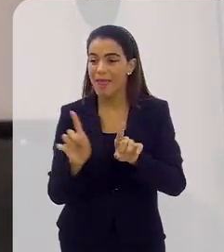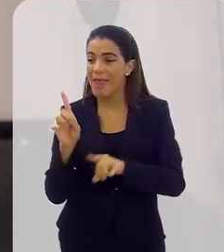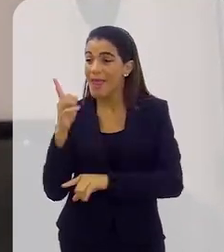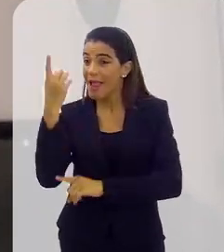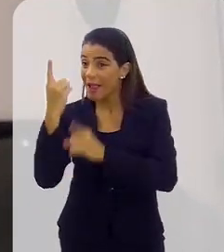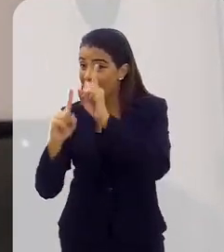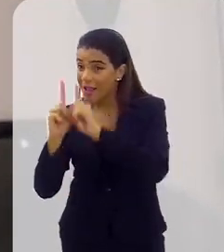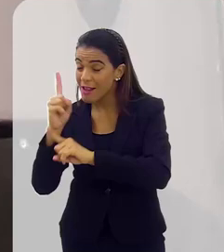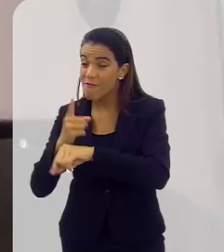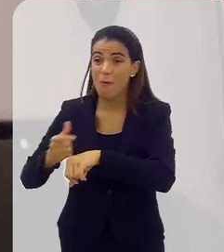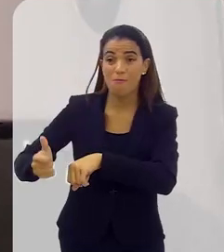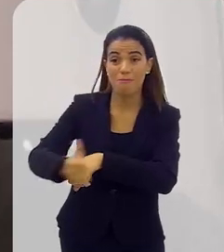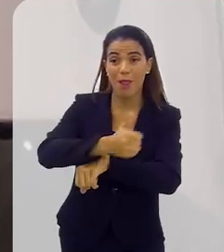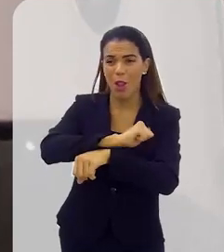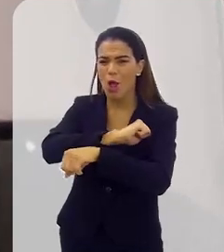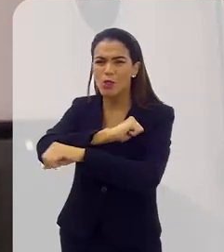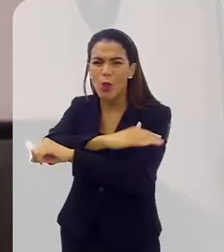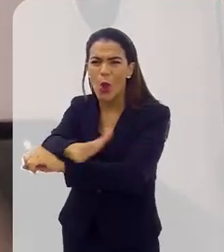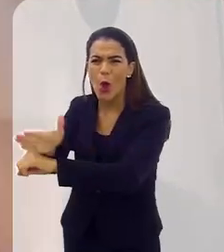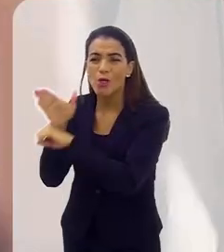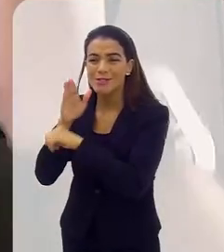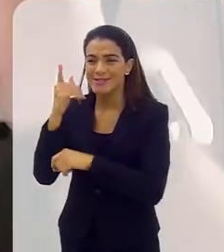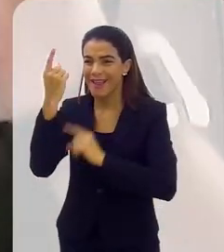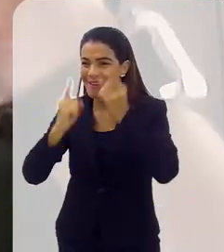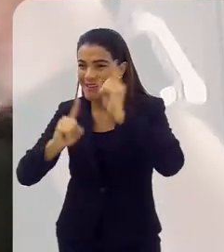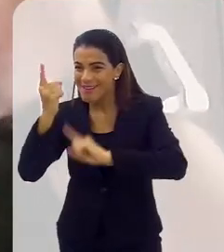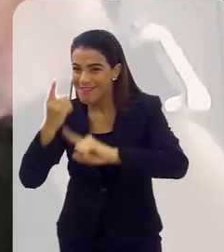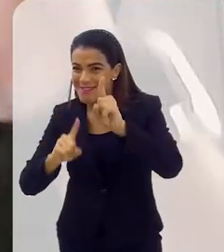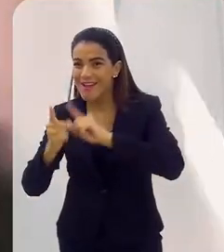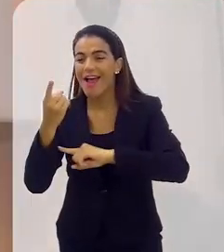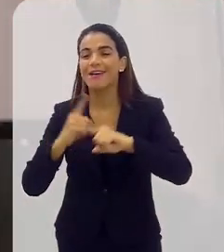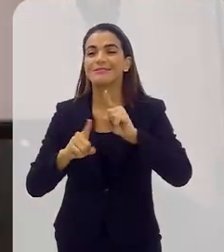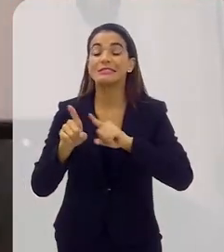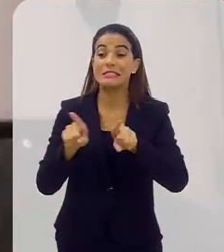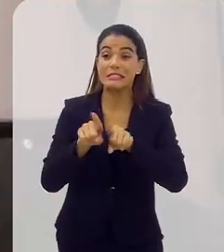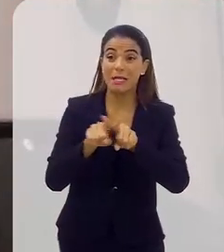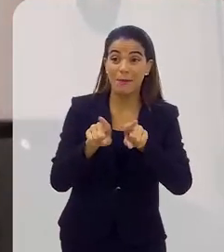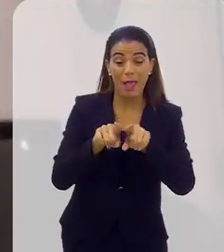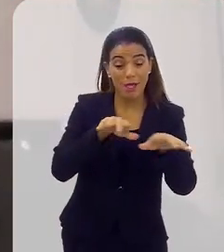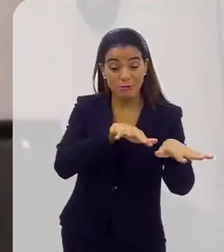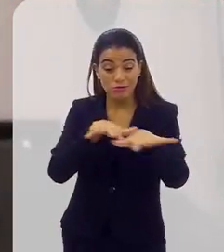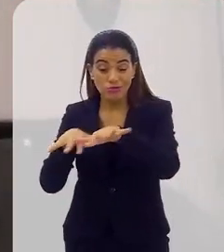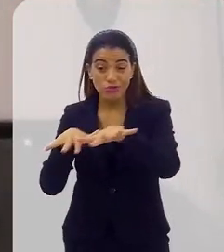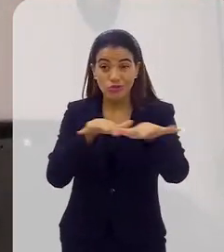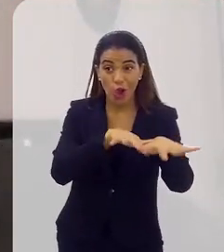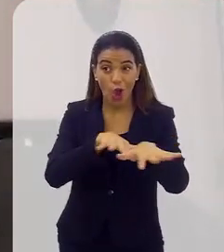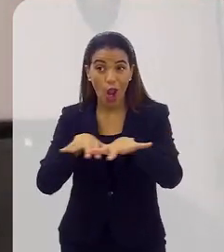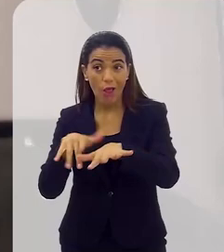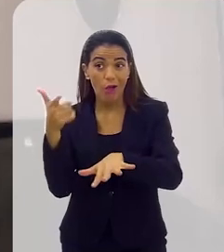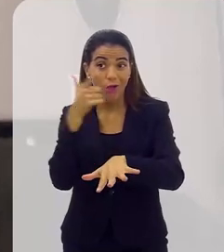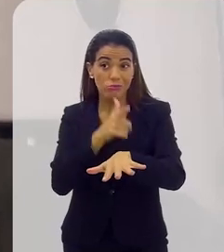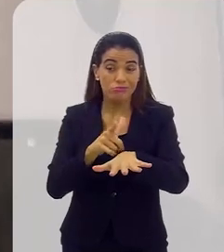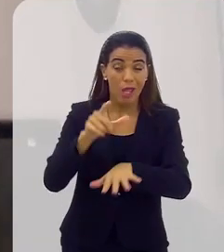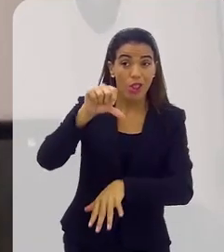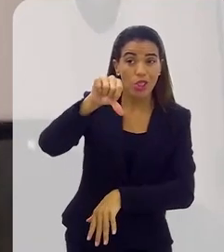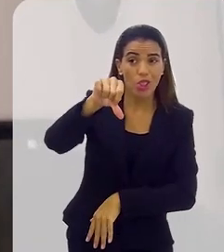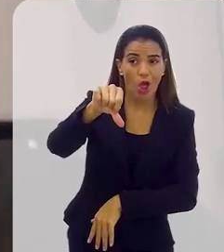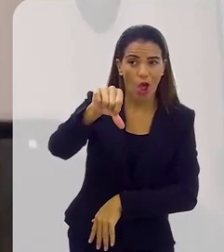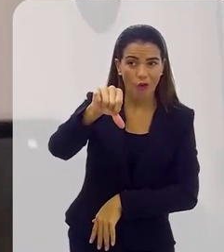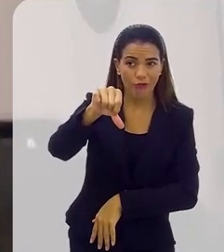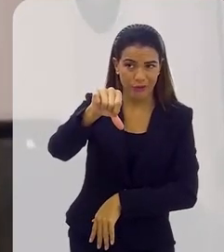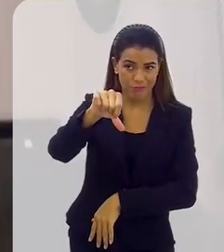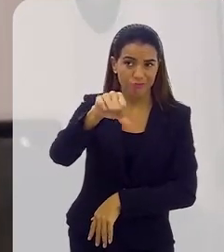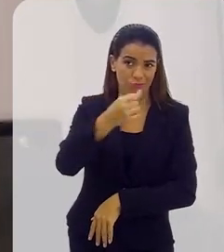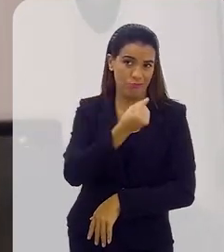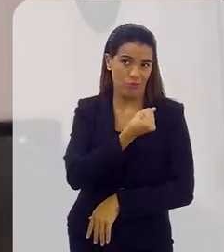dos Carnavais, que era um enredo estratégico para que a escola pudesse mostrar as cartas, e a escola fica em nono lugar, um desfile